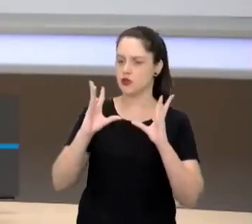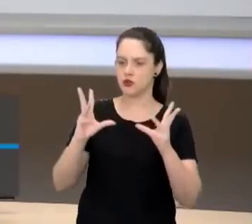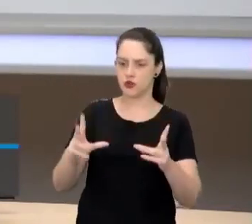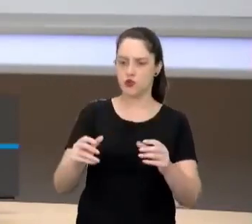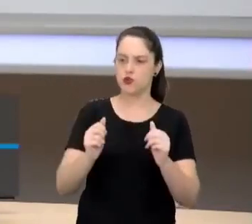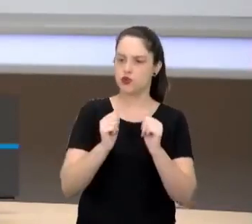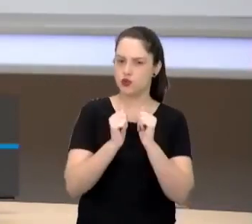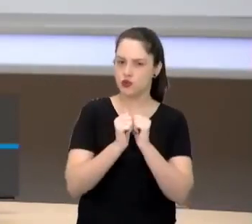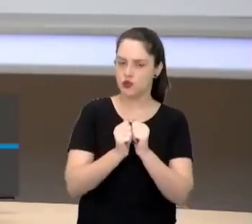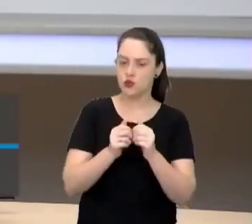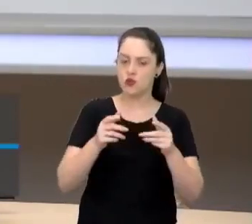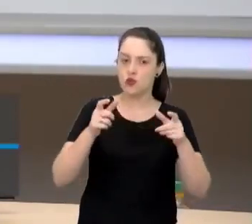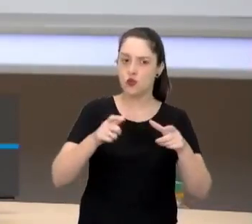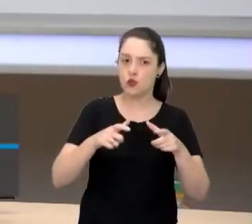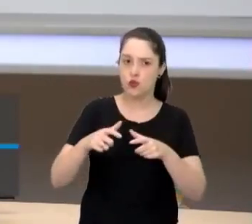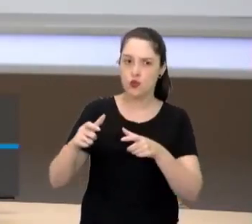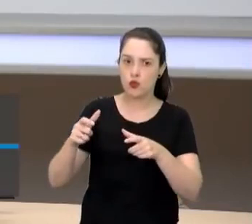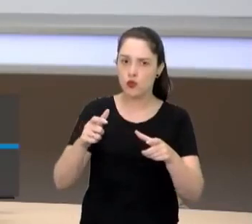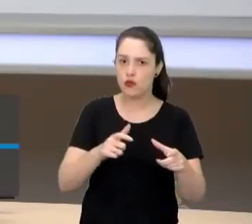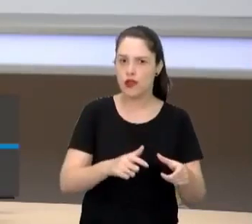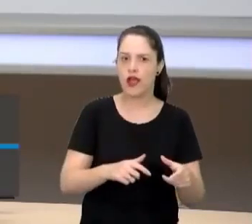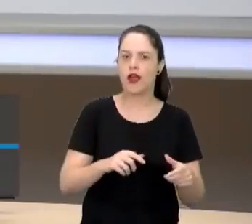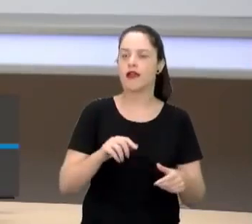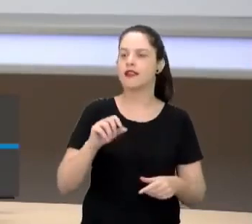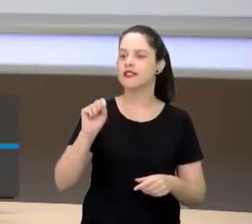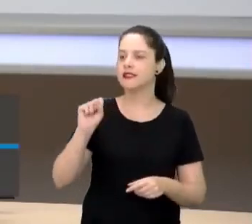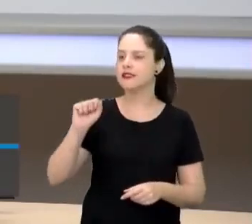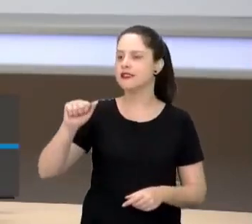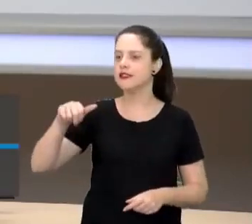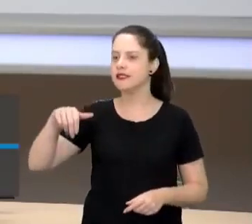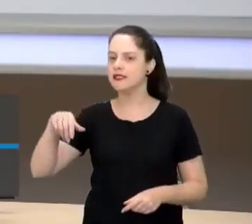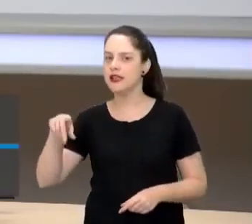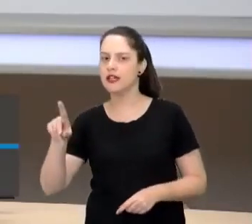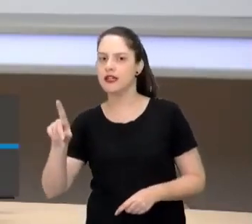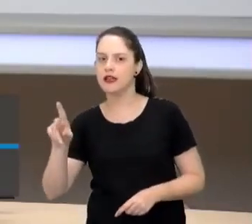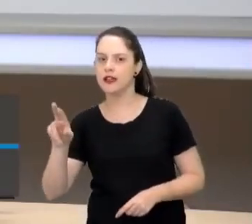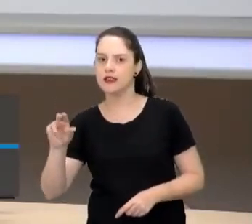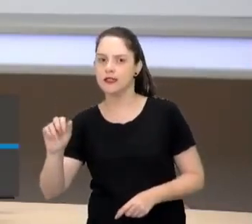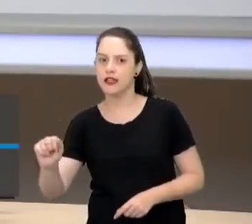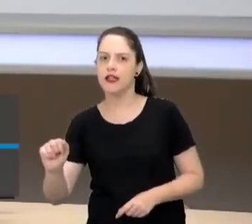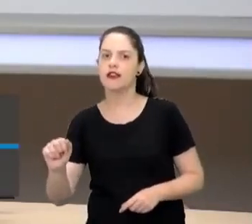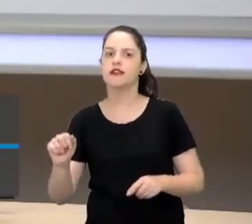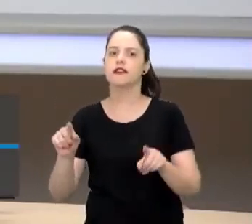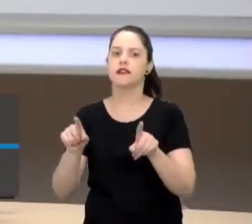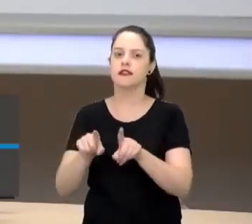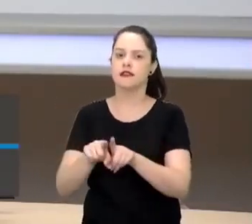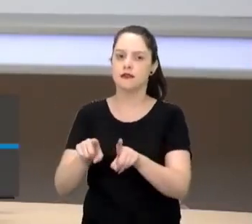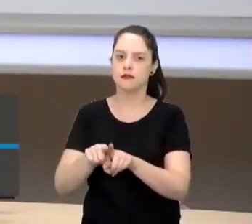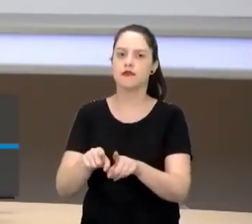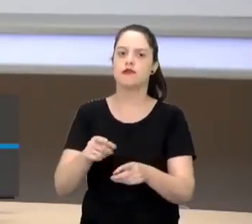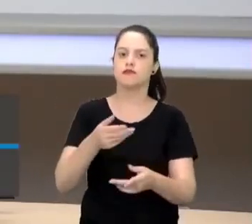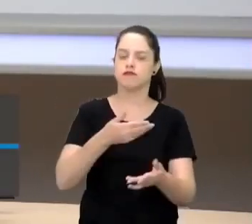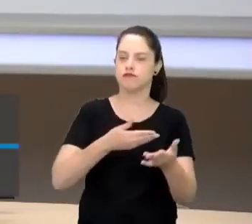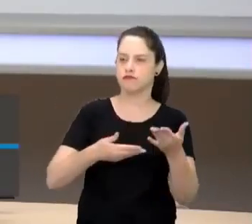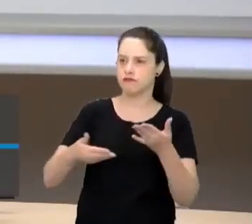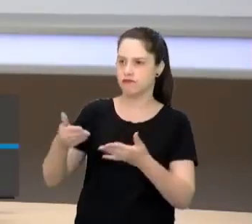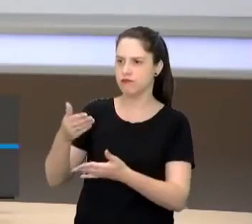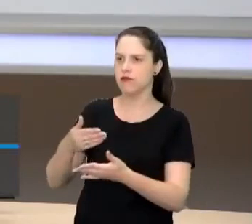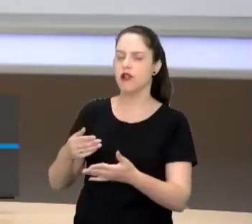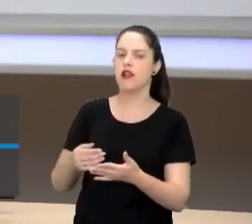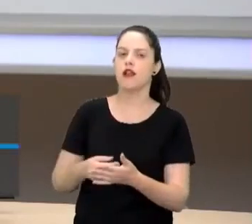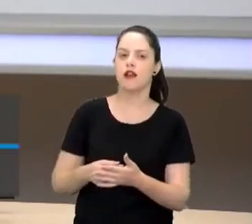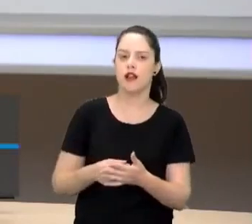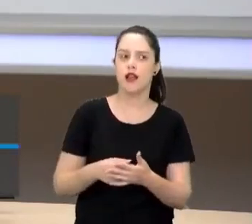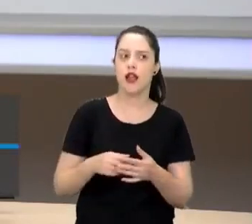olhar atento. Professora Sandra Pereira falou escuta, orientação, tutoria, proximidade crítica na